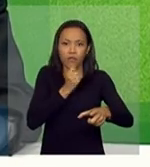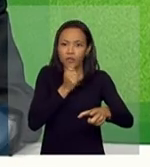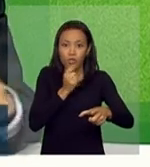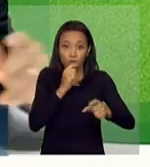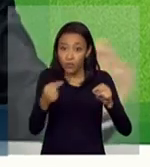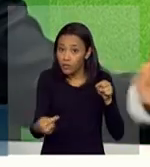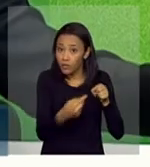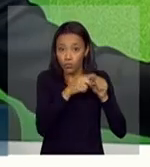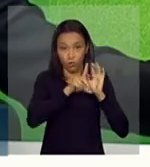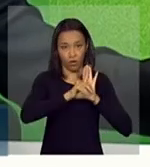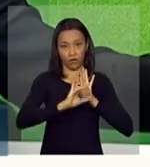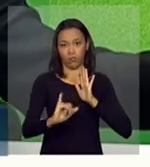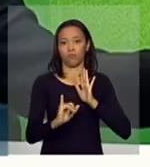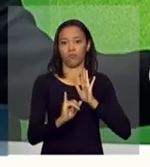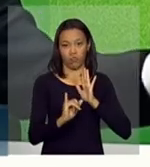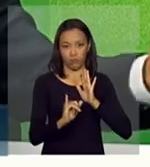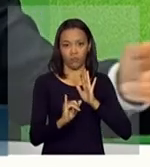lei.